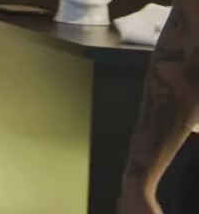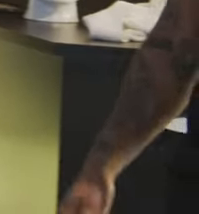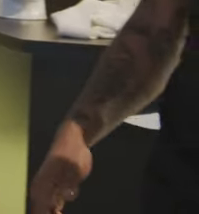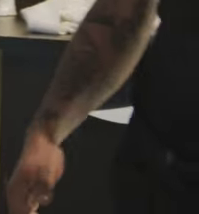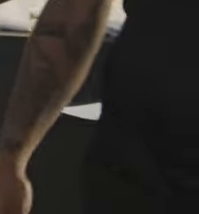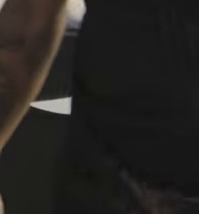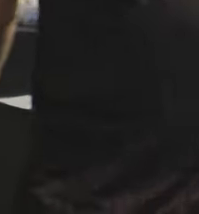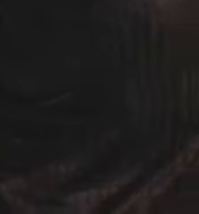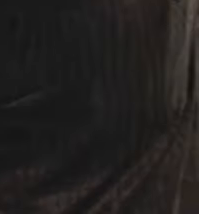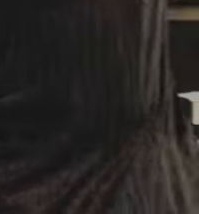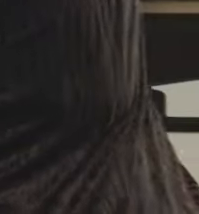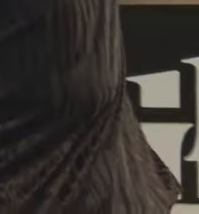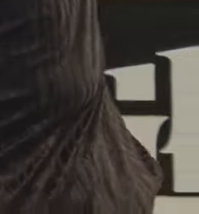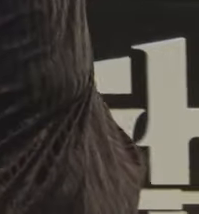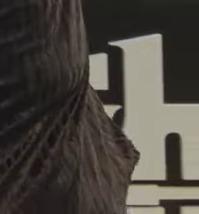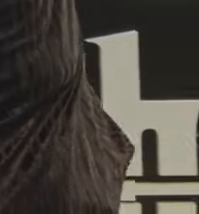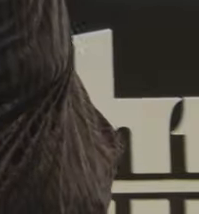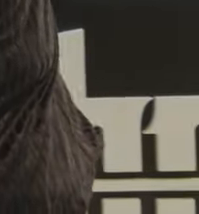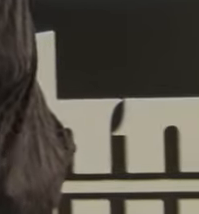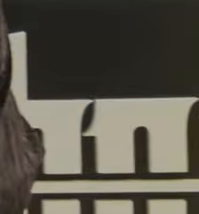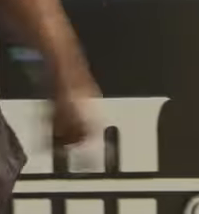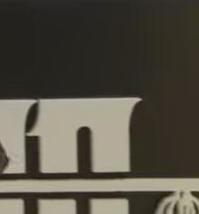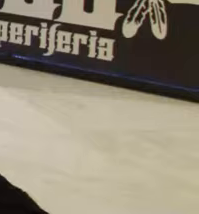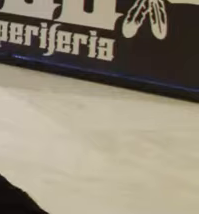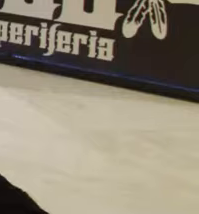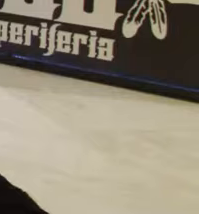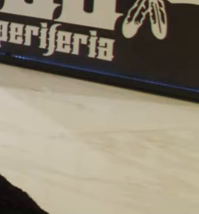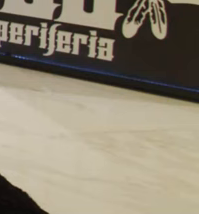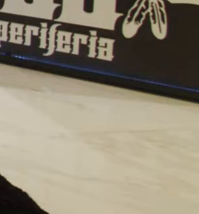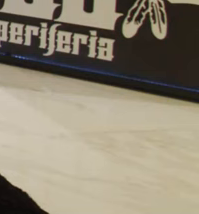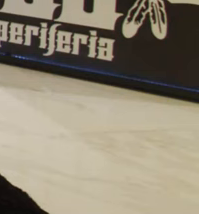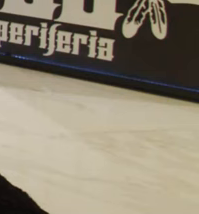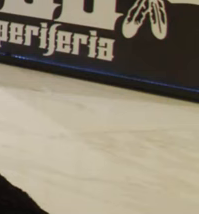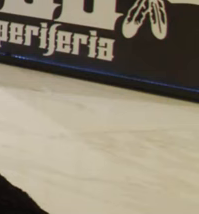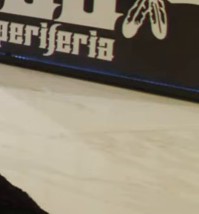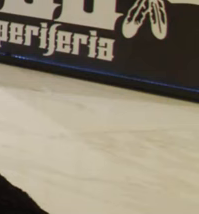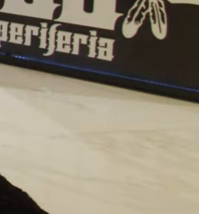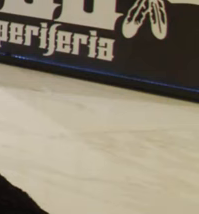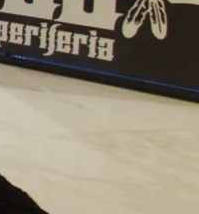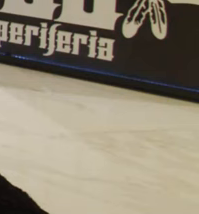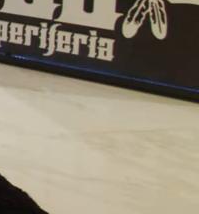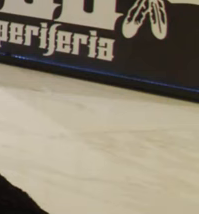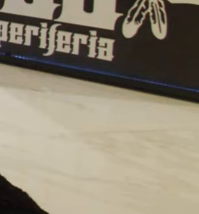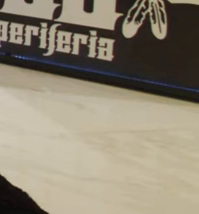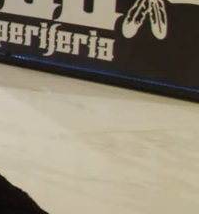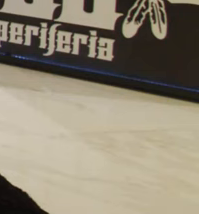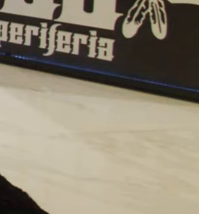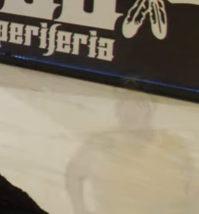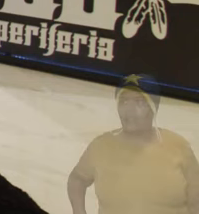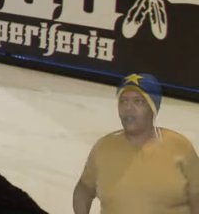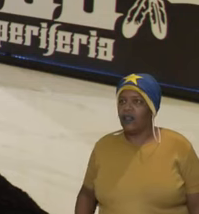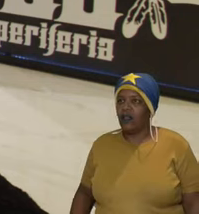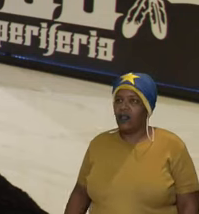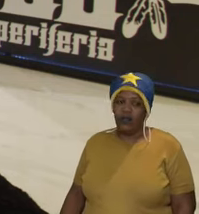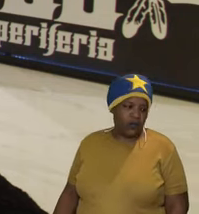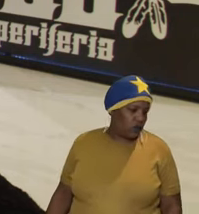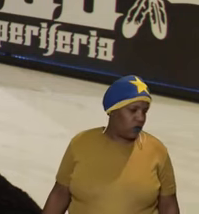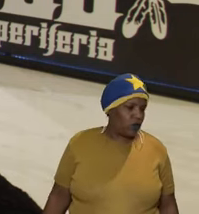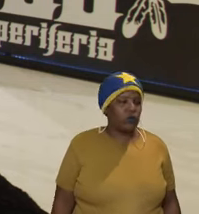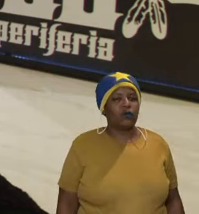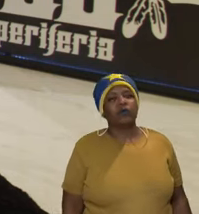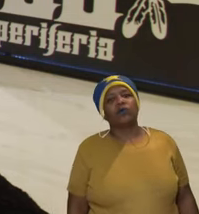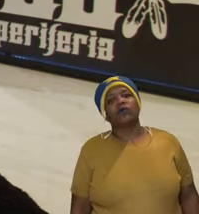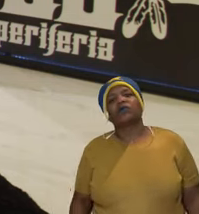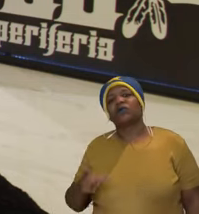imprevisível. E é isso, mano. Nossa. Essa música sempre é emocionante, sempre é